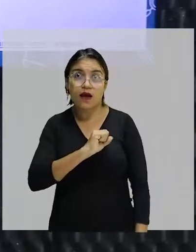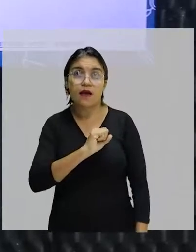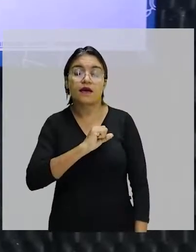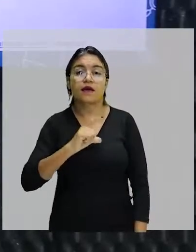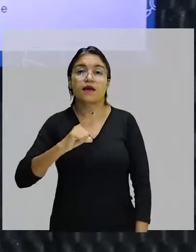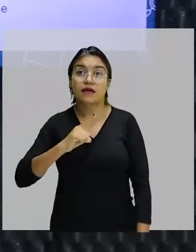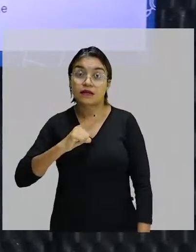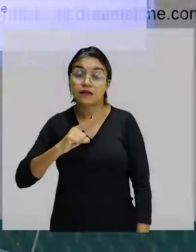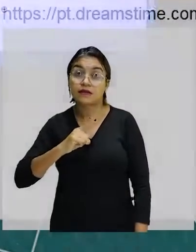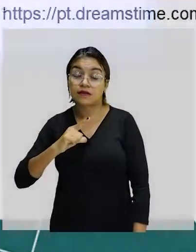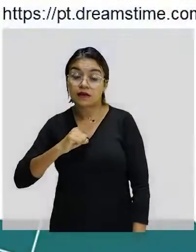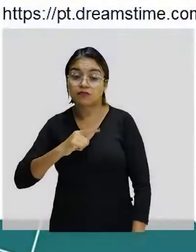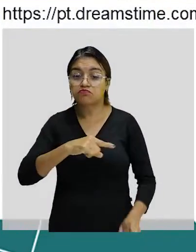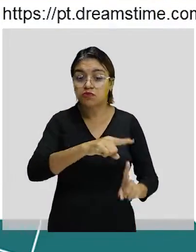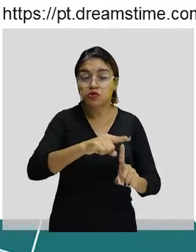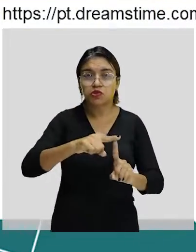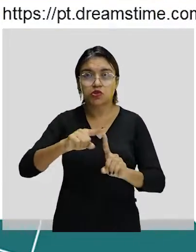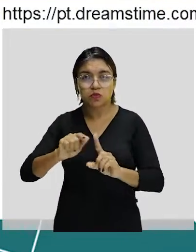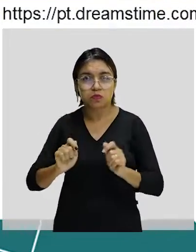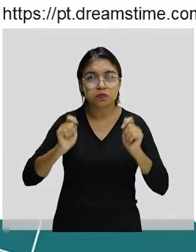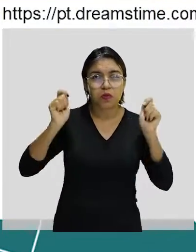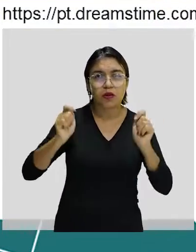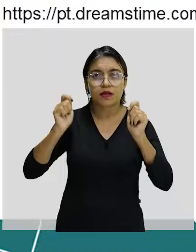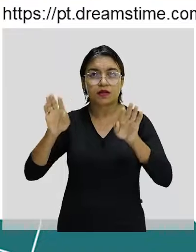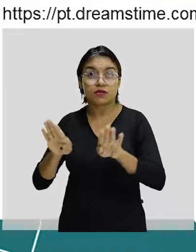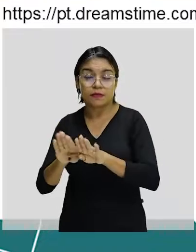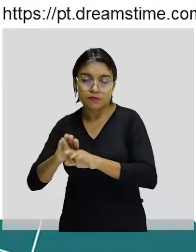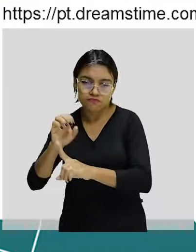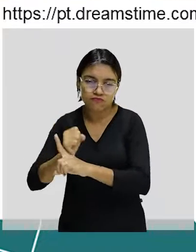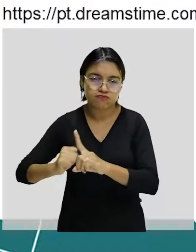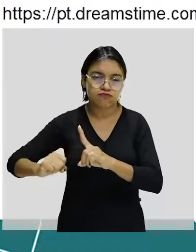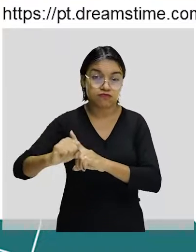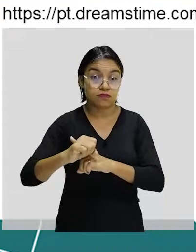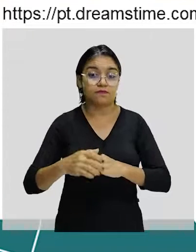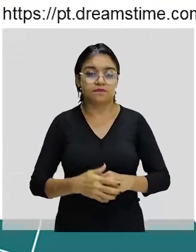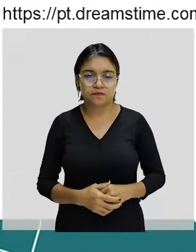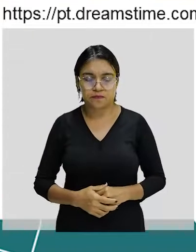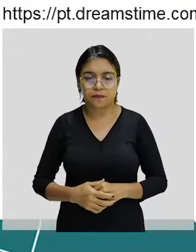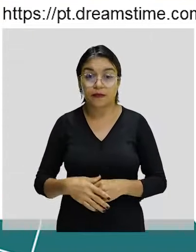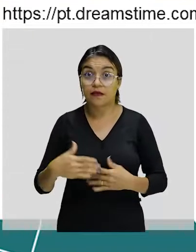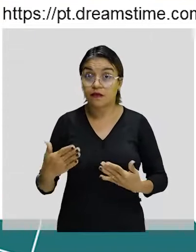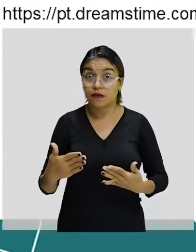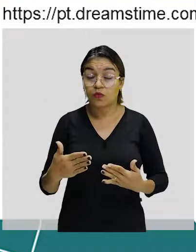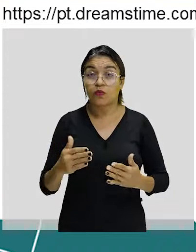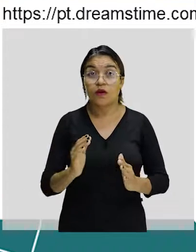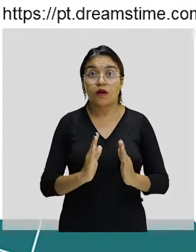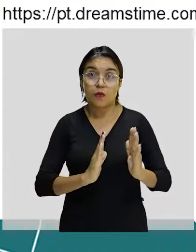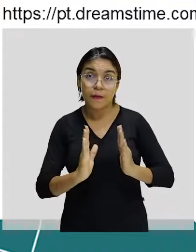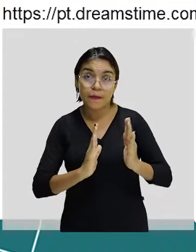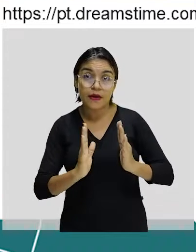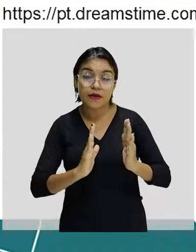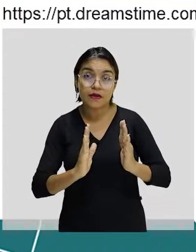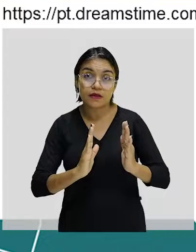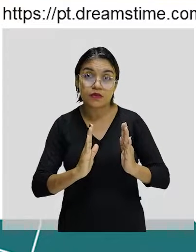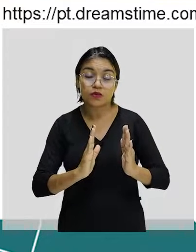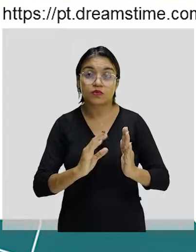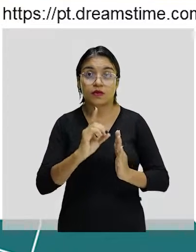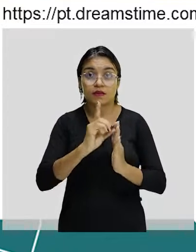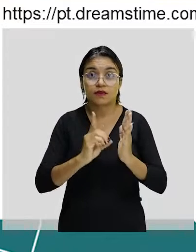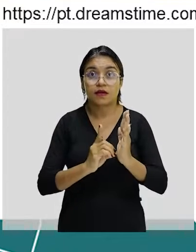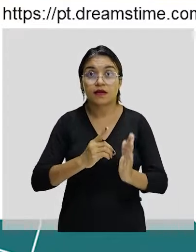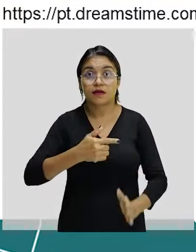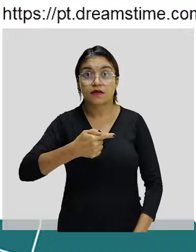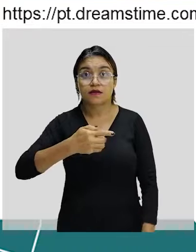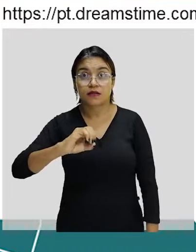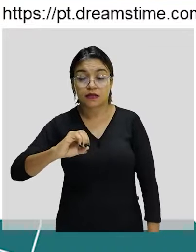de caráter social. During the 70s, então durante a década de 70 ou os anos 70,